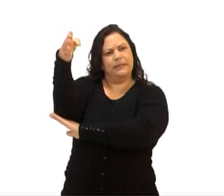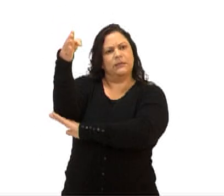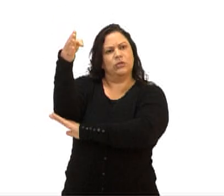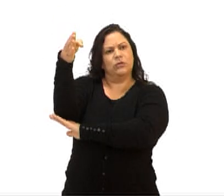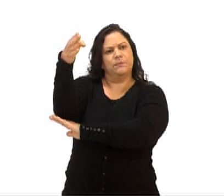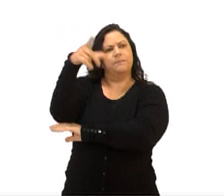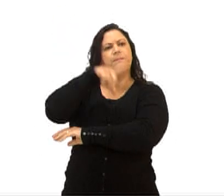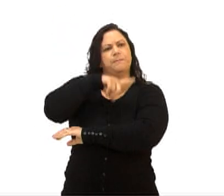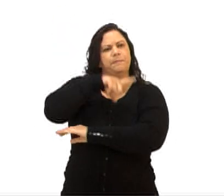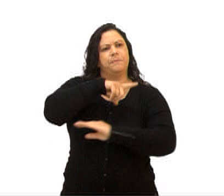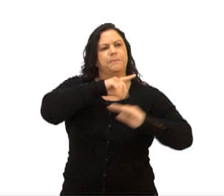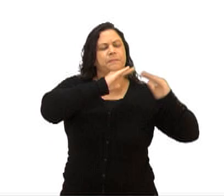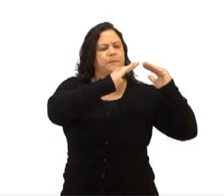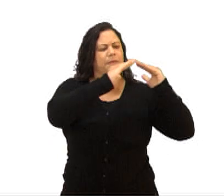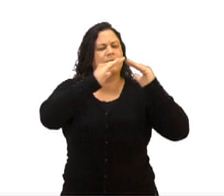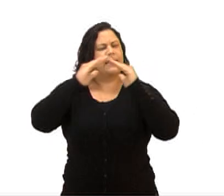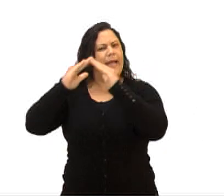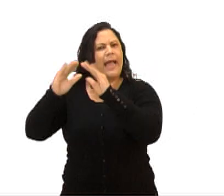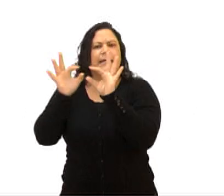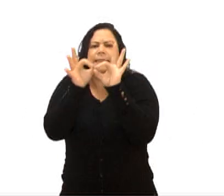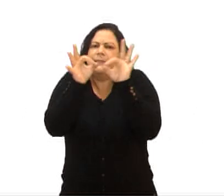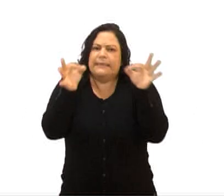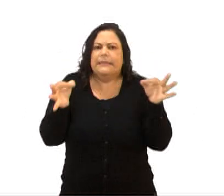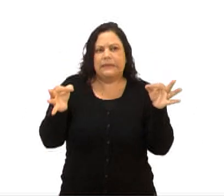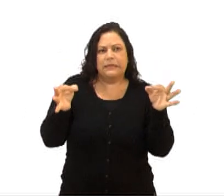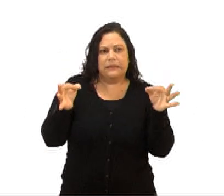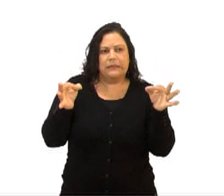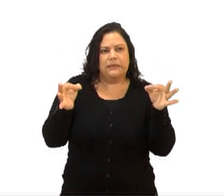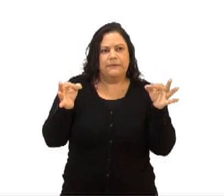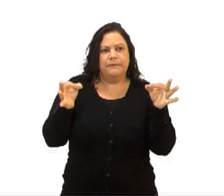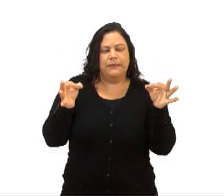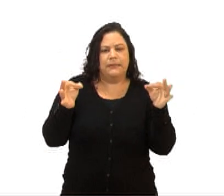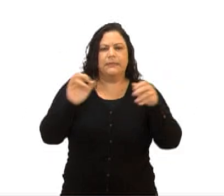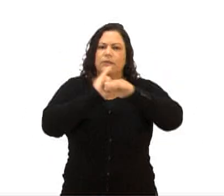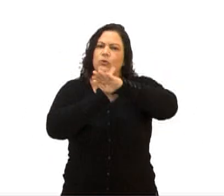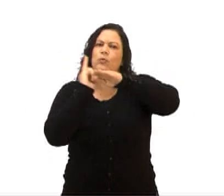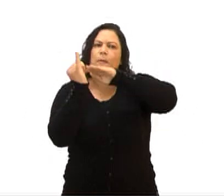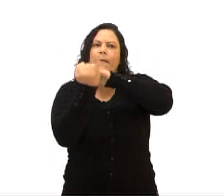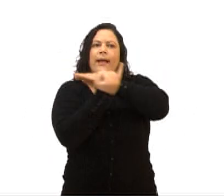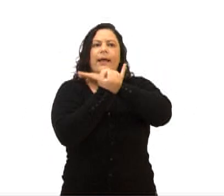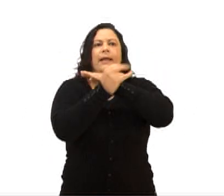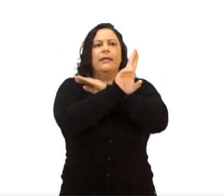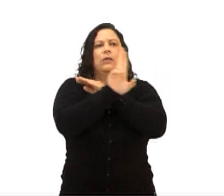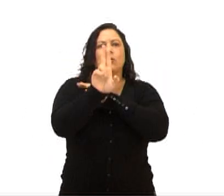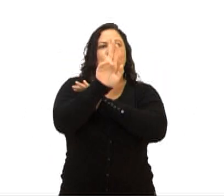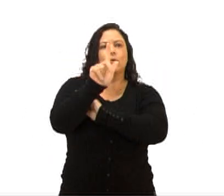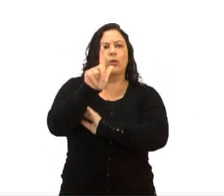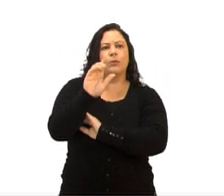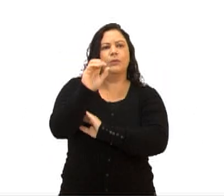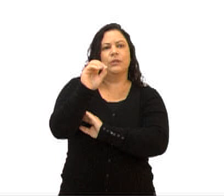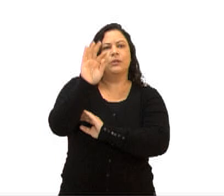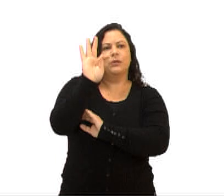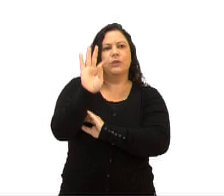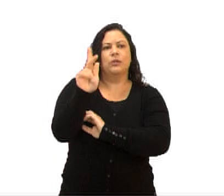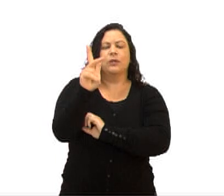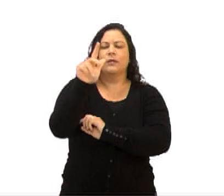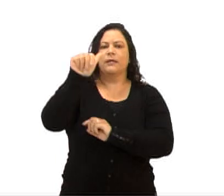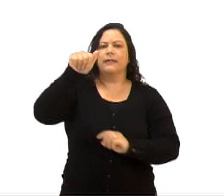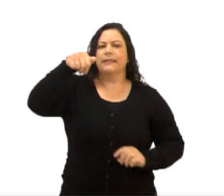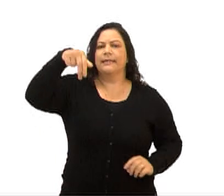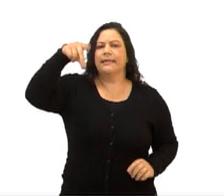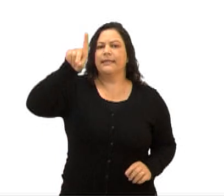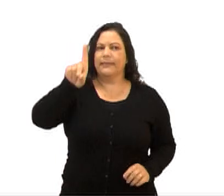na Suécia, conforme a figura aqui apresentada. A estrutura de sustentação de cada uma dessas cabanas